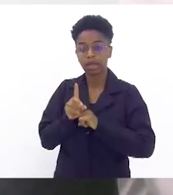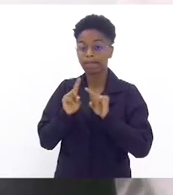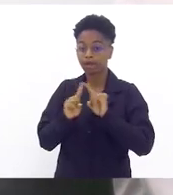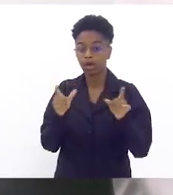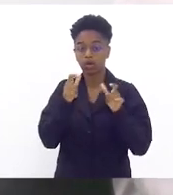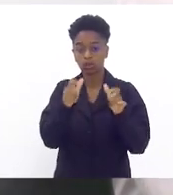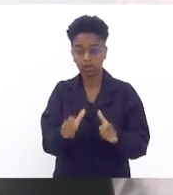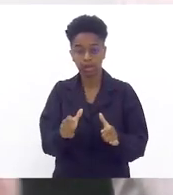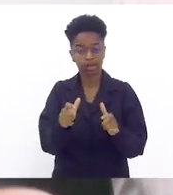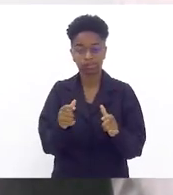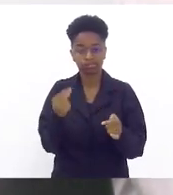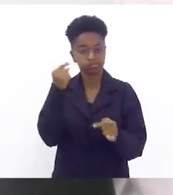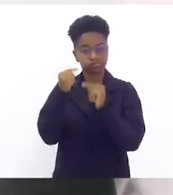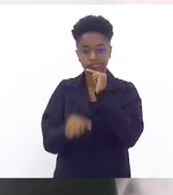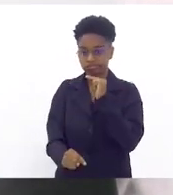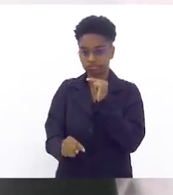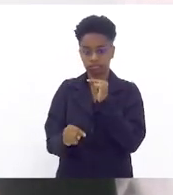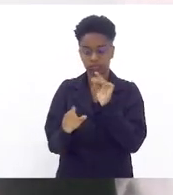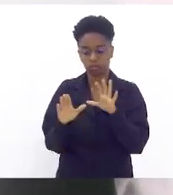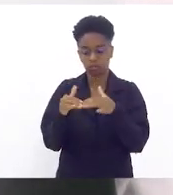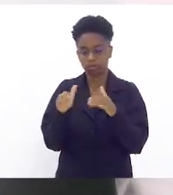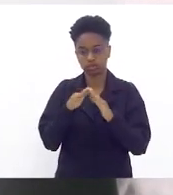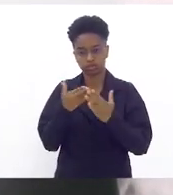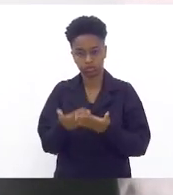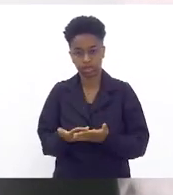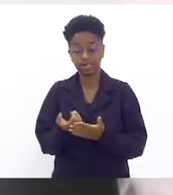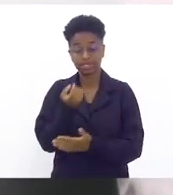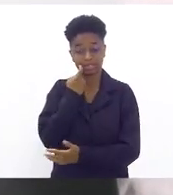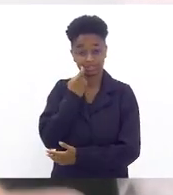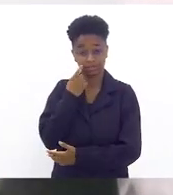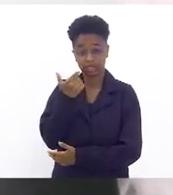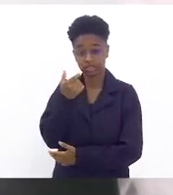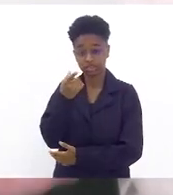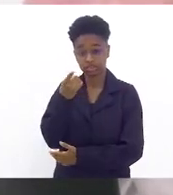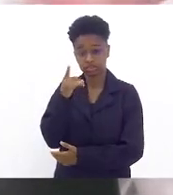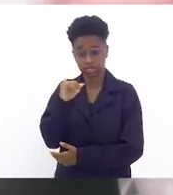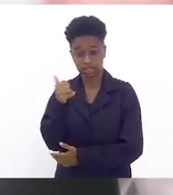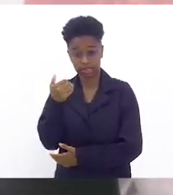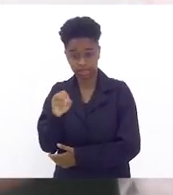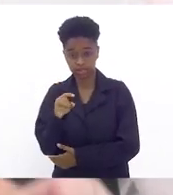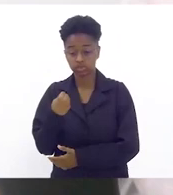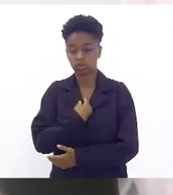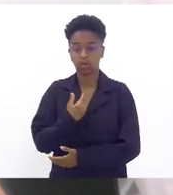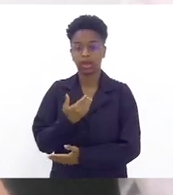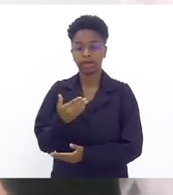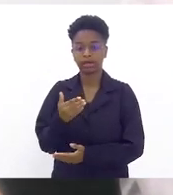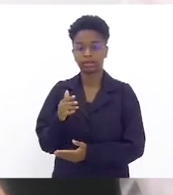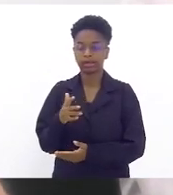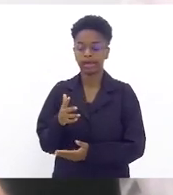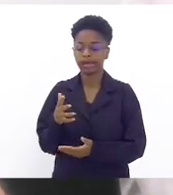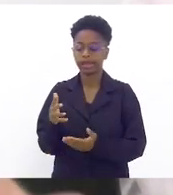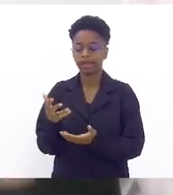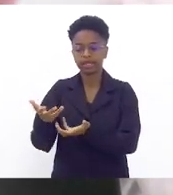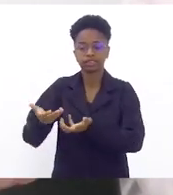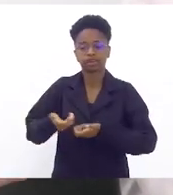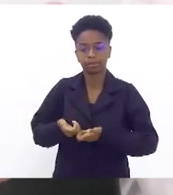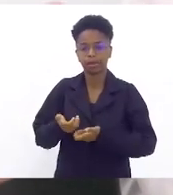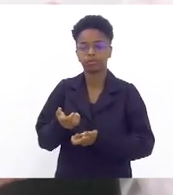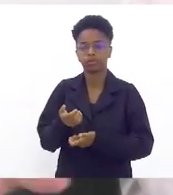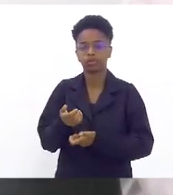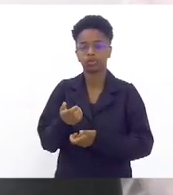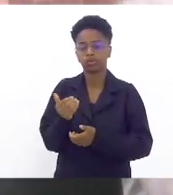foram considerados inapropriados pela comunidade escolar na sexta-feira 10 de Março recebemos o superintendente do IFAM que fez uma vistoria